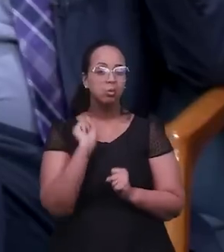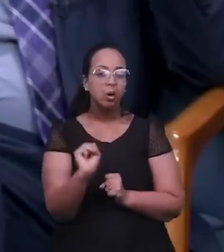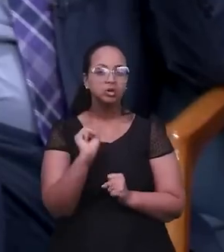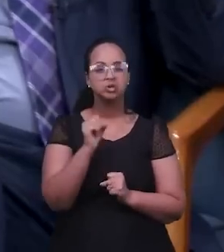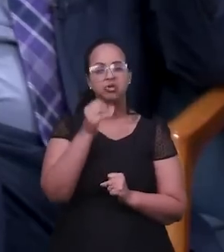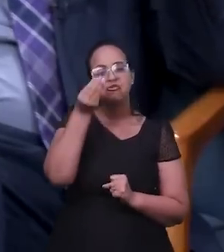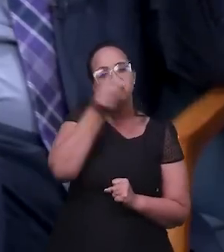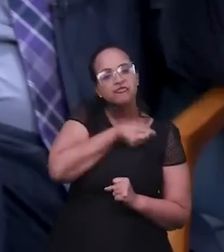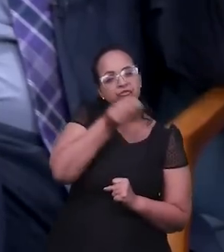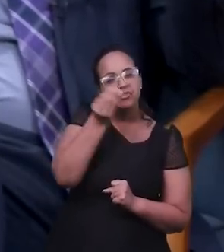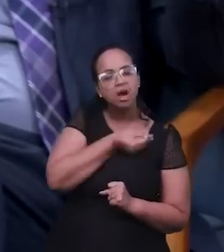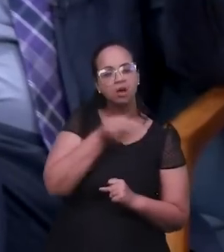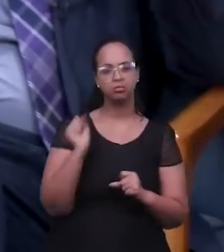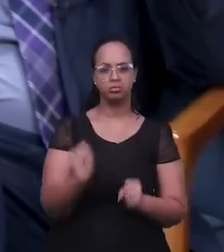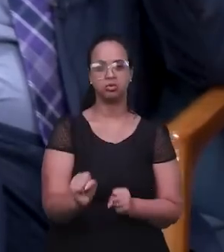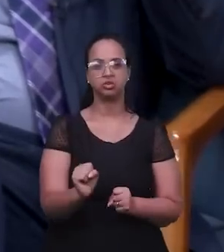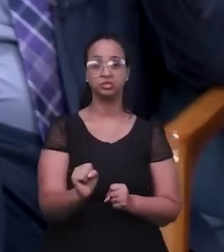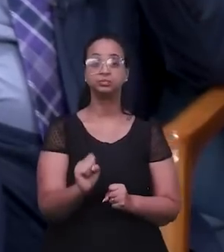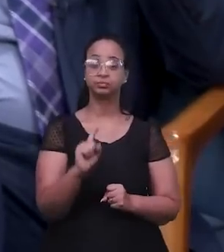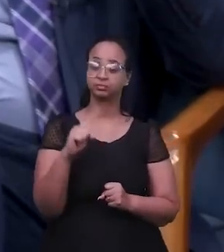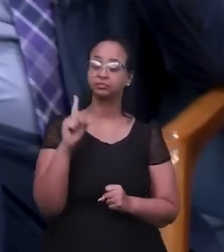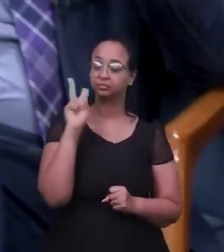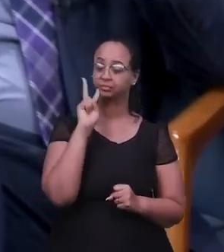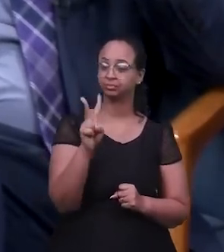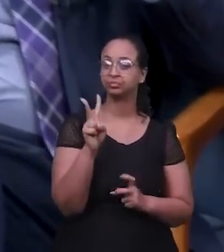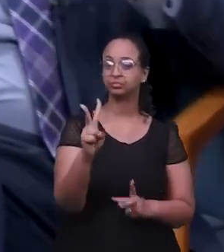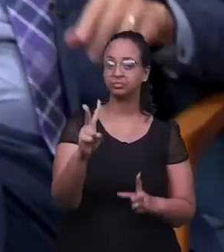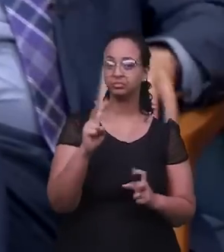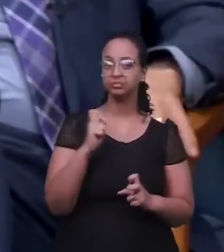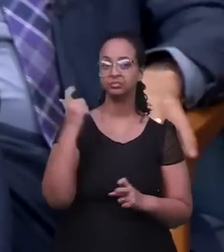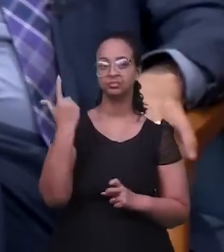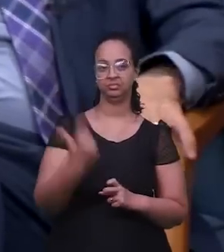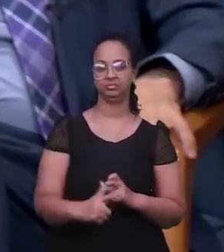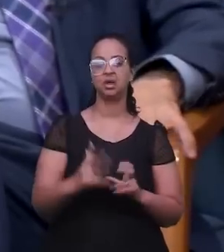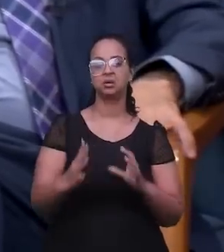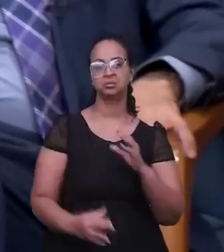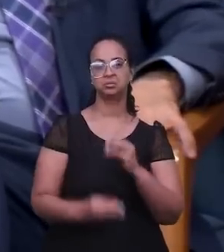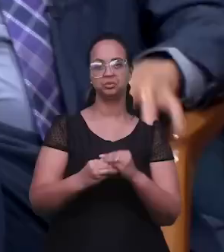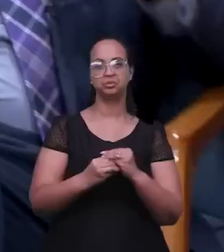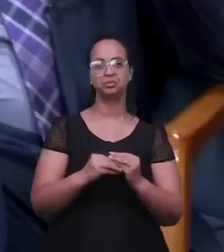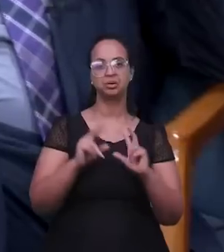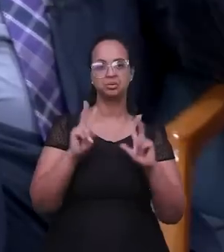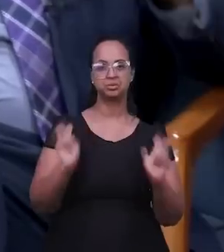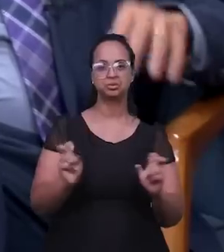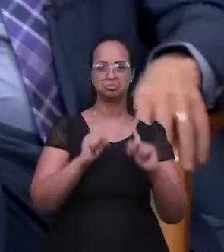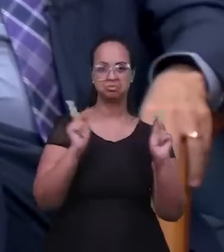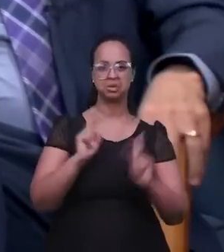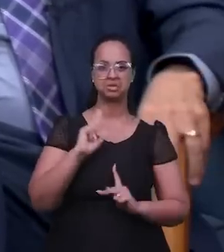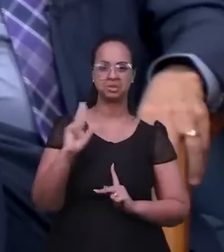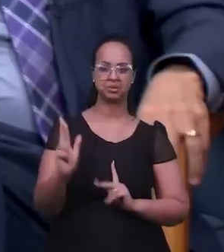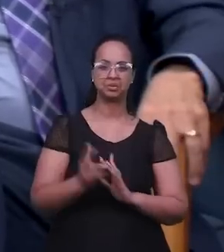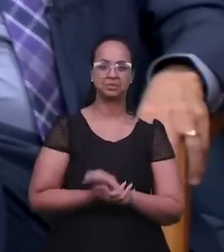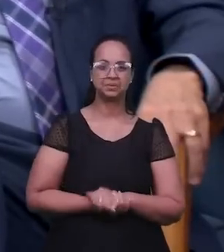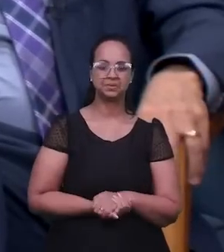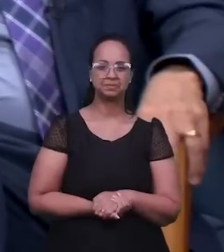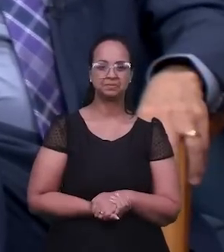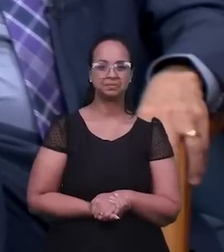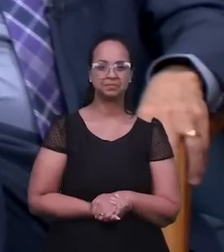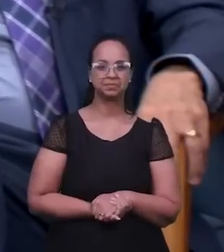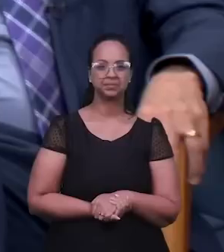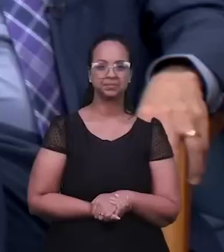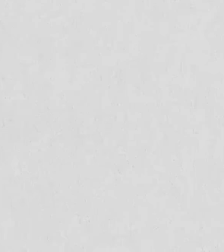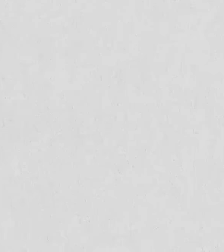corpo espiritual? Será que ele pode adoecer? Isso nós vamos ver no próximo programa, concluindo todo esse assunto. A paz do